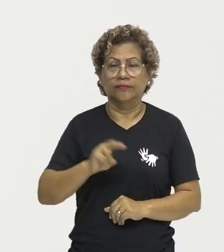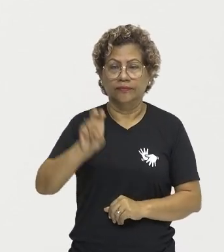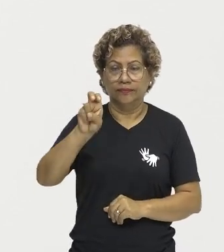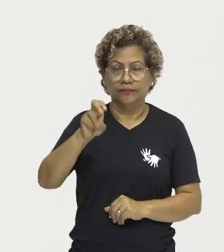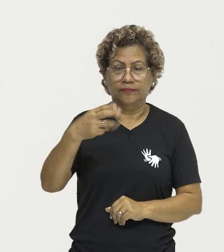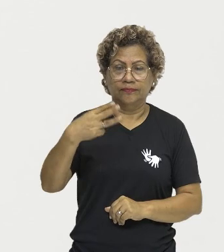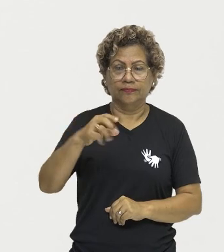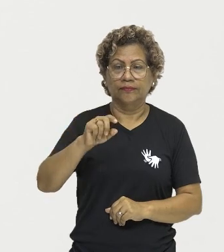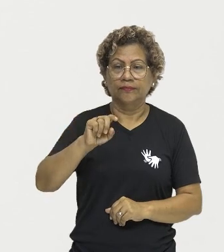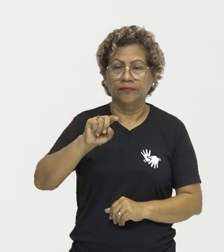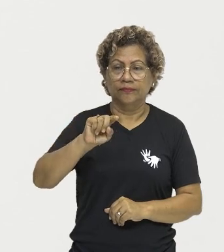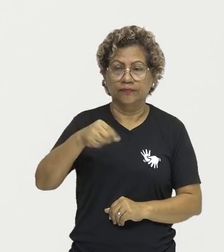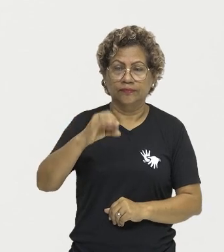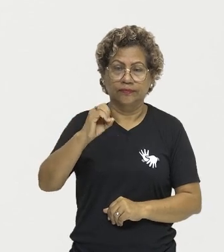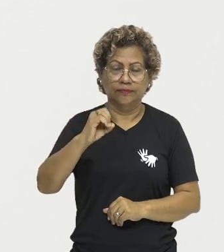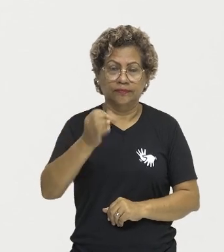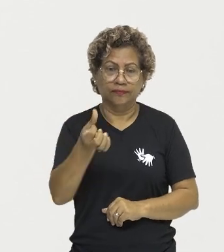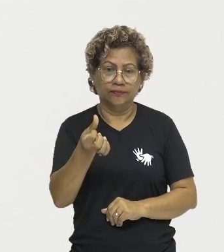53,64,